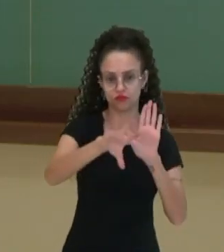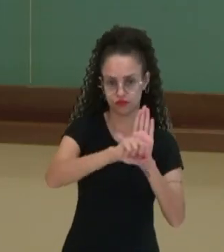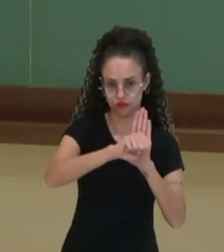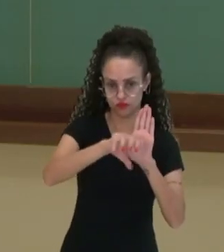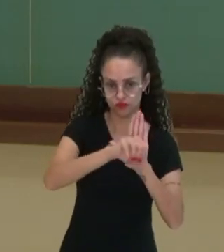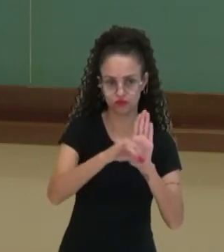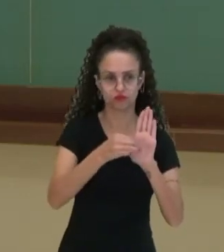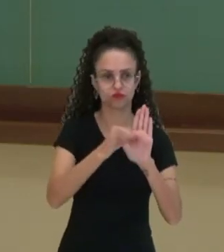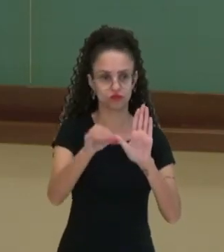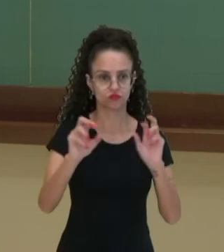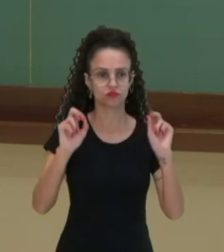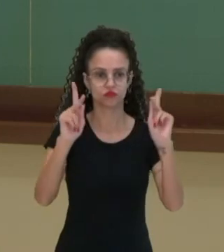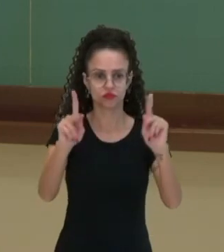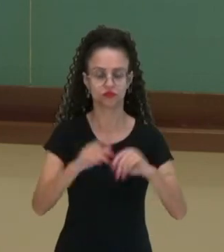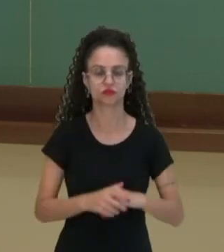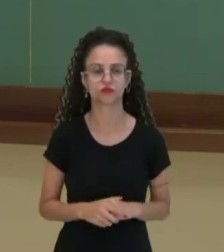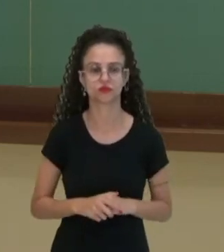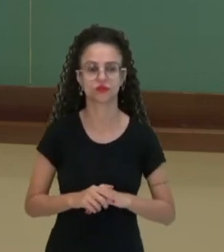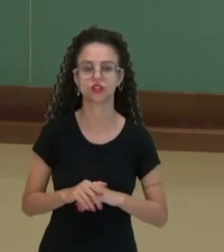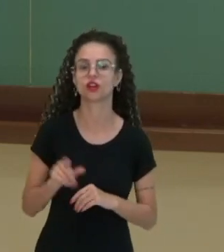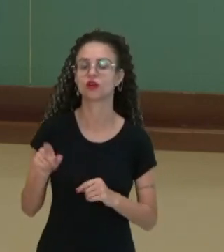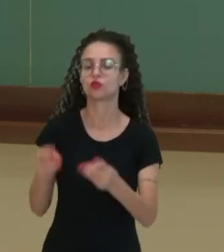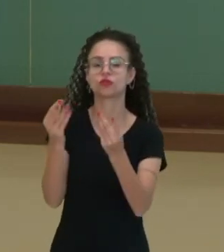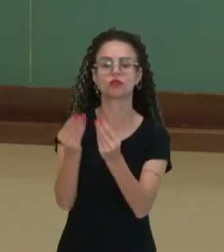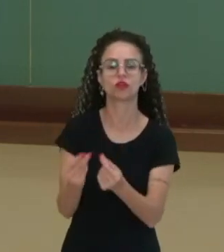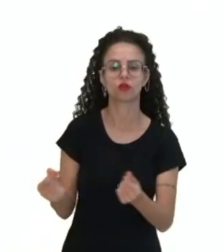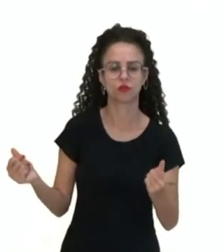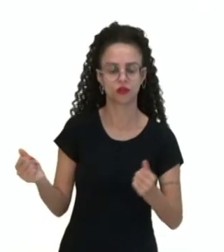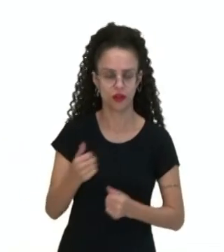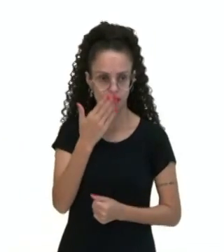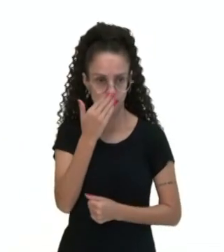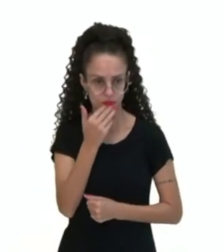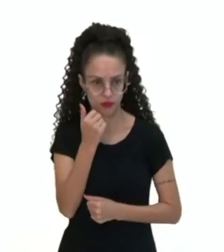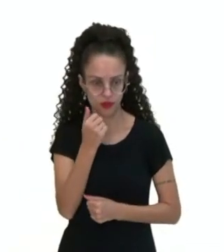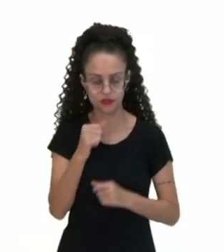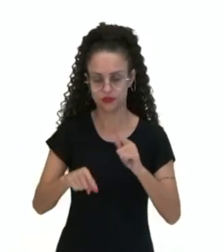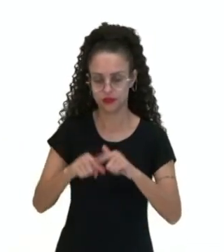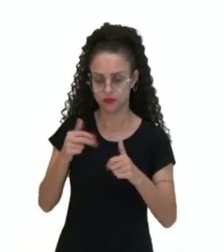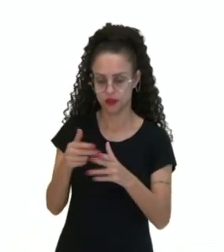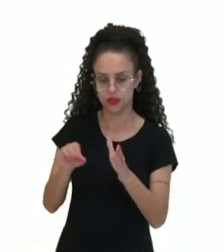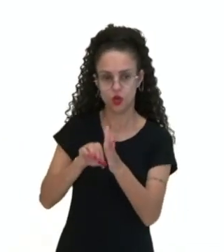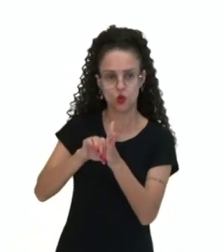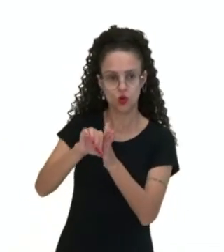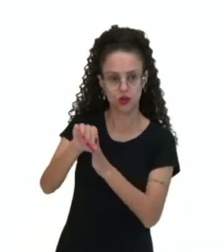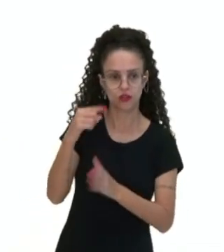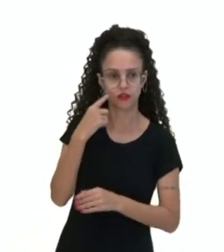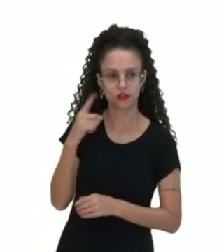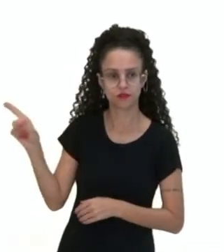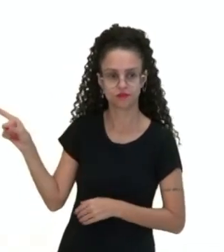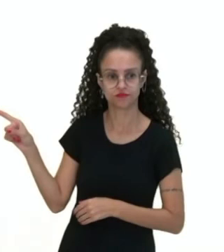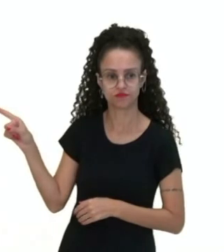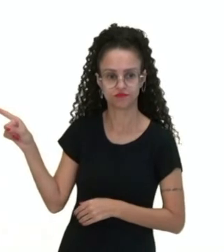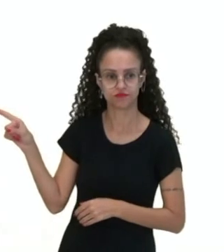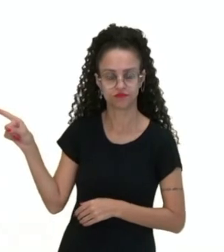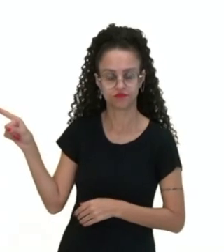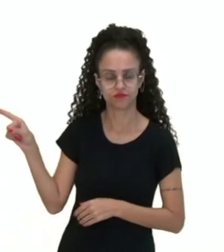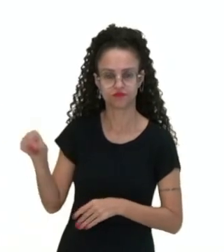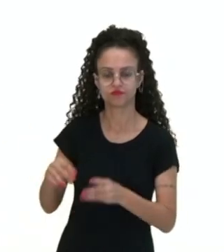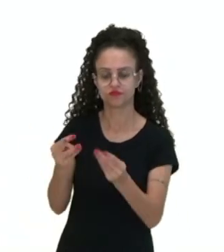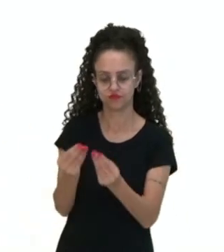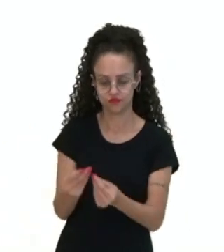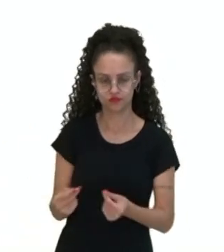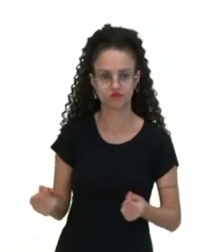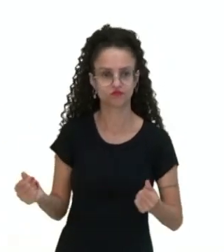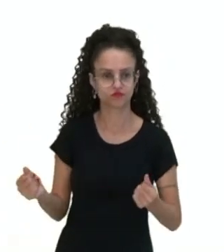ok? Bora lá então. E os decompositores? Alimentam-se da matéria orgânica, olha eles aqui, que está em